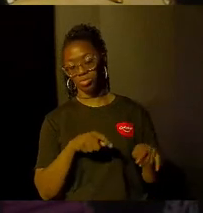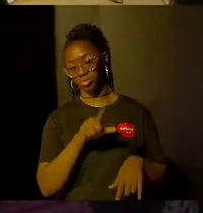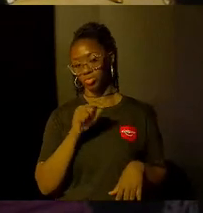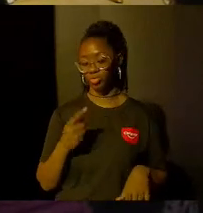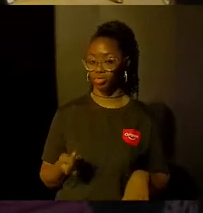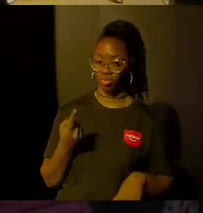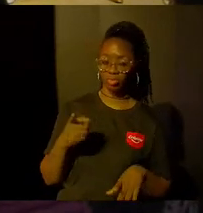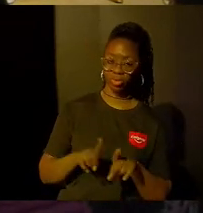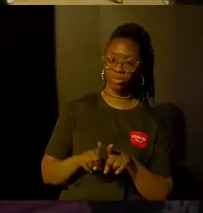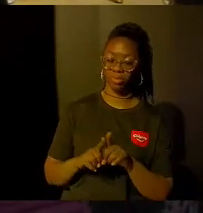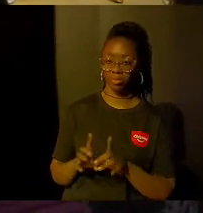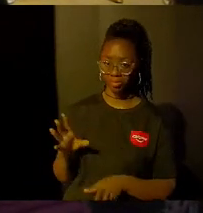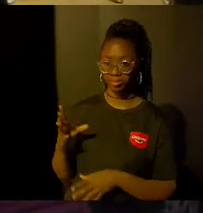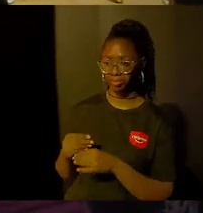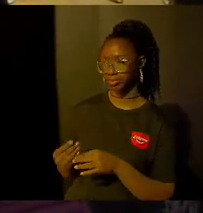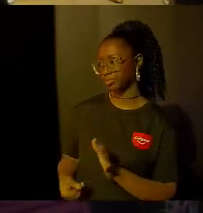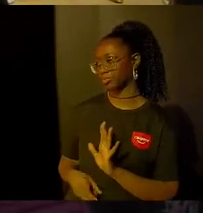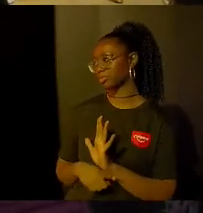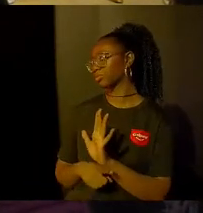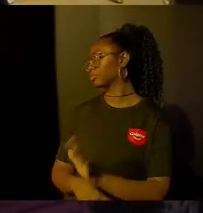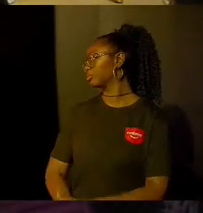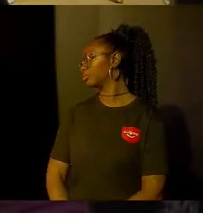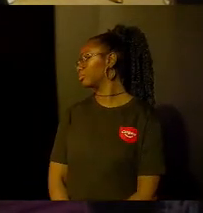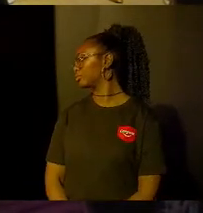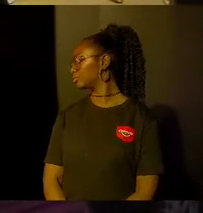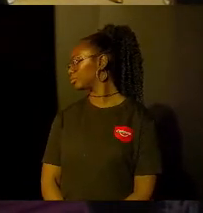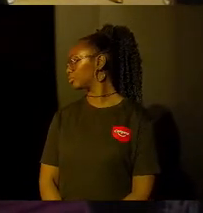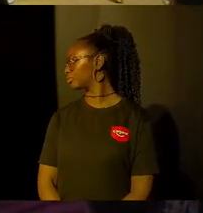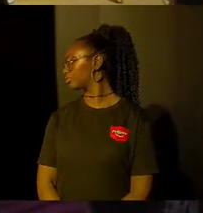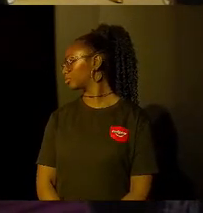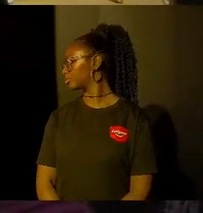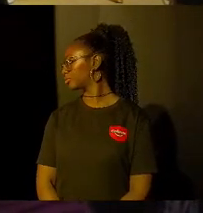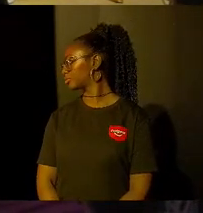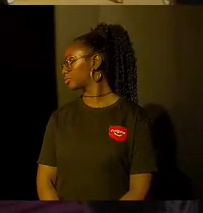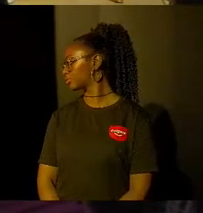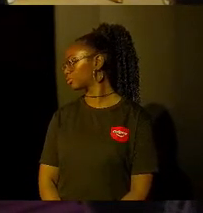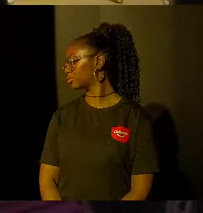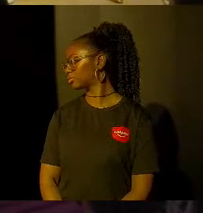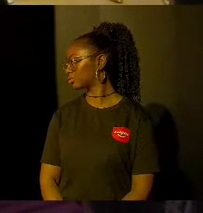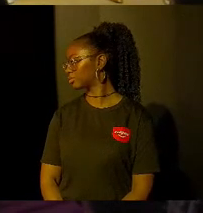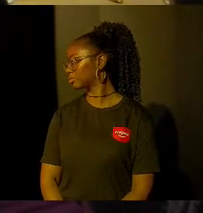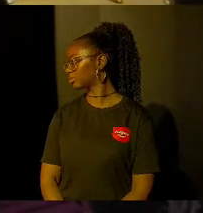aqui e ler depois você e ela